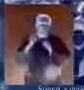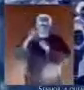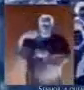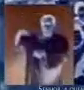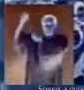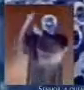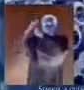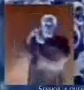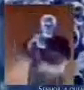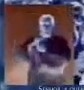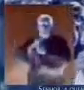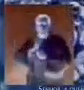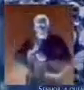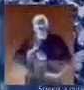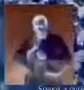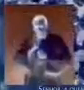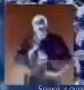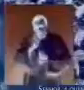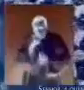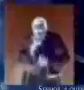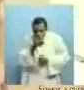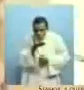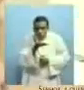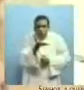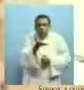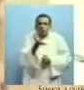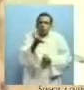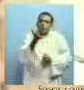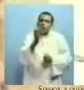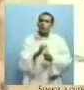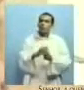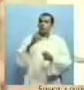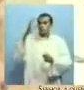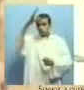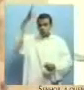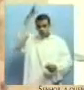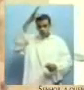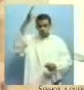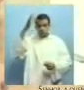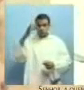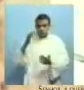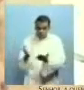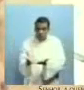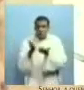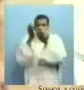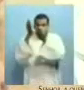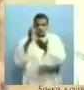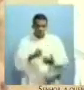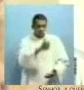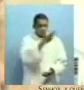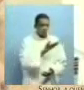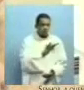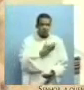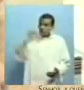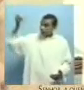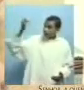envia o orvalho da tua suavidade. Tu que consagras os apóstolos,